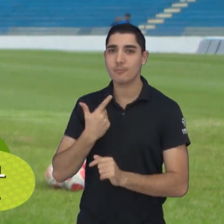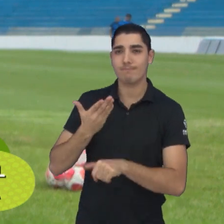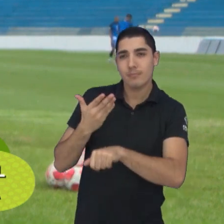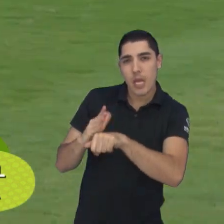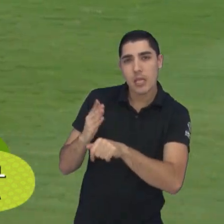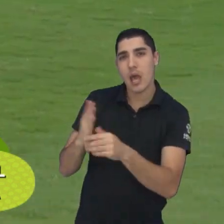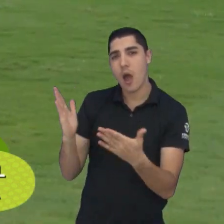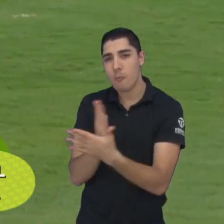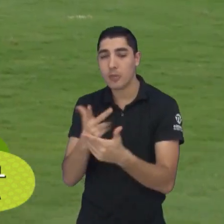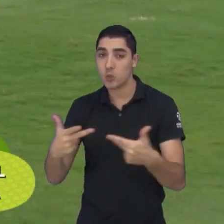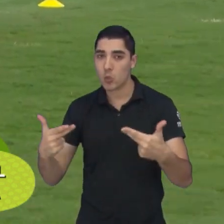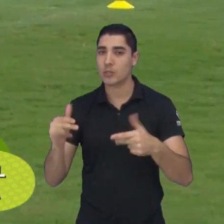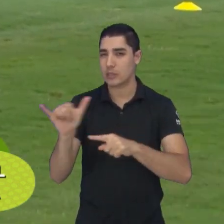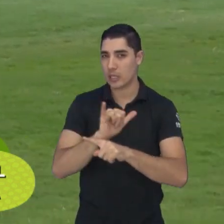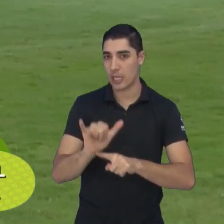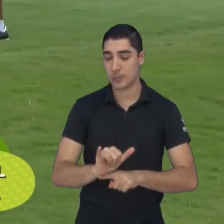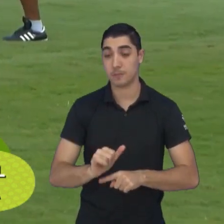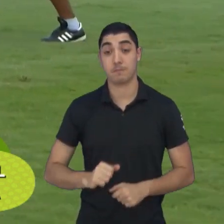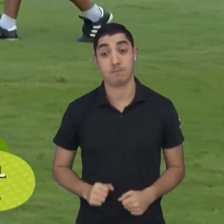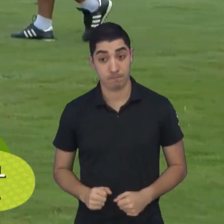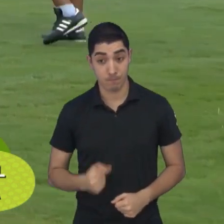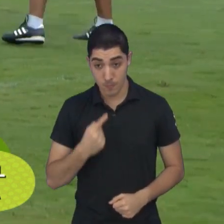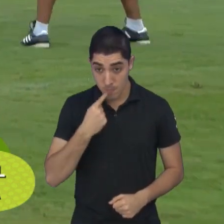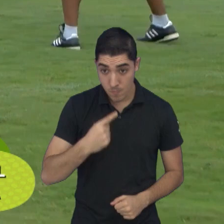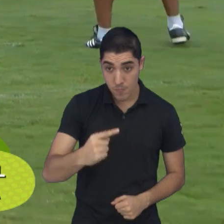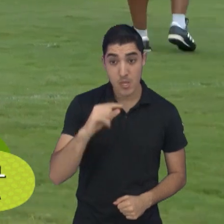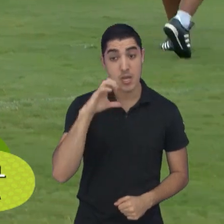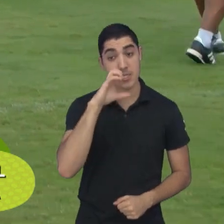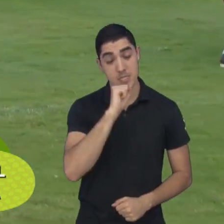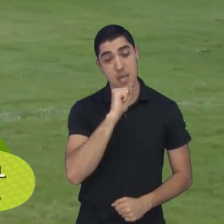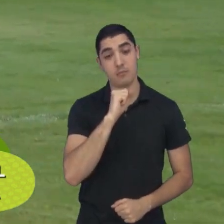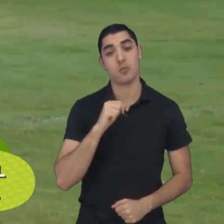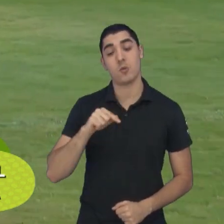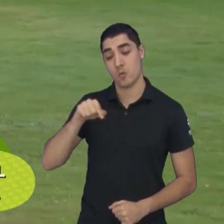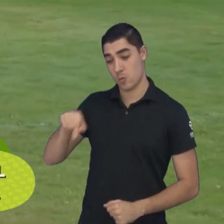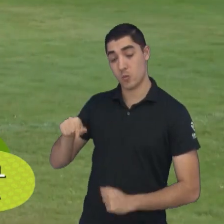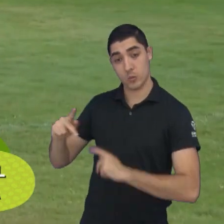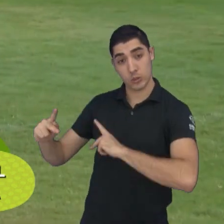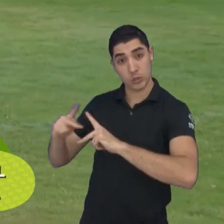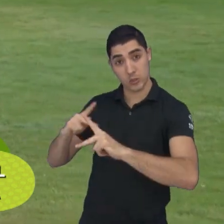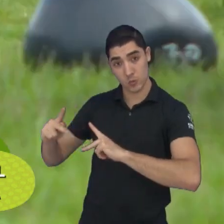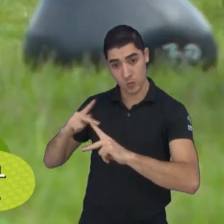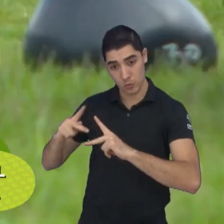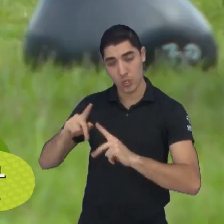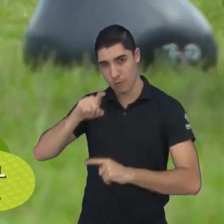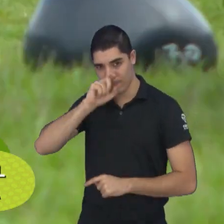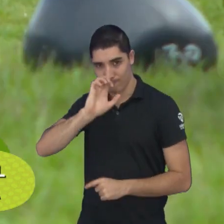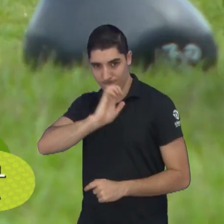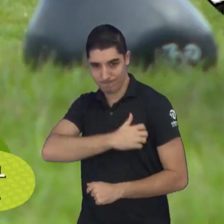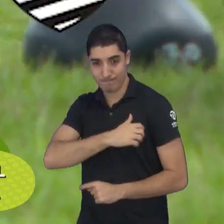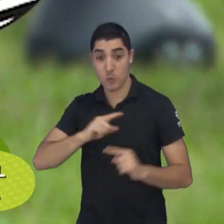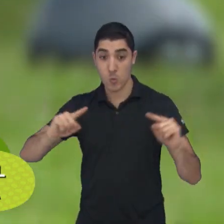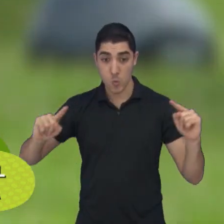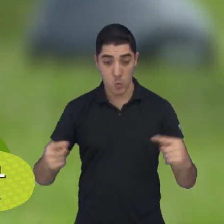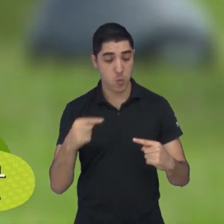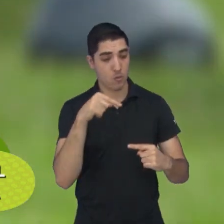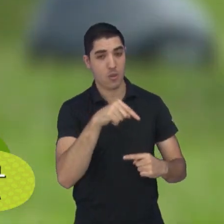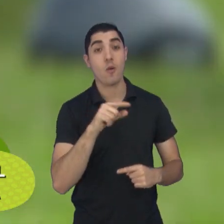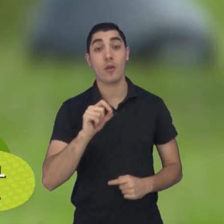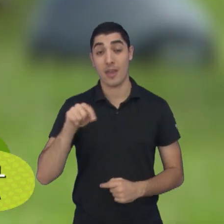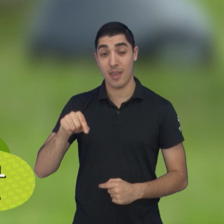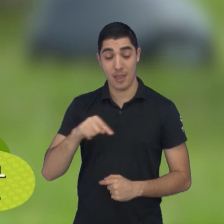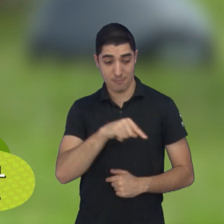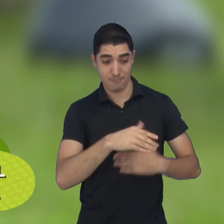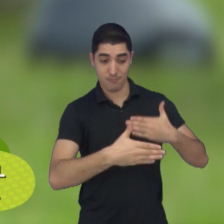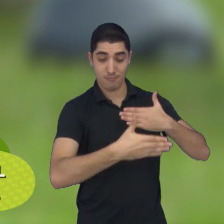a sequência. Neste sábado, a Águia do Vale tem pela frente um confronto de opostos, já que vai enfrentar o Comercial